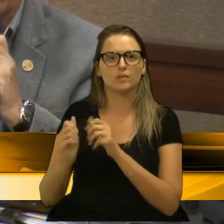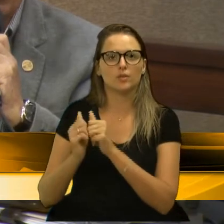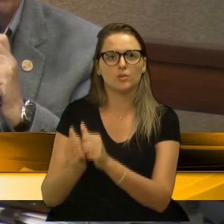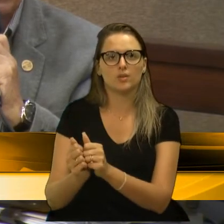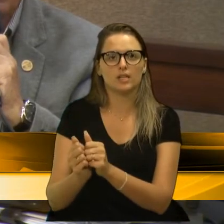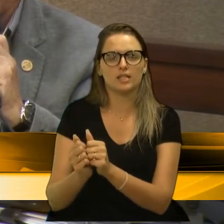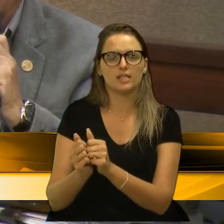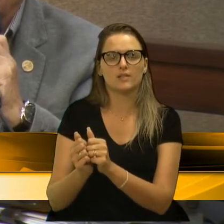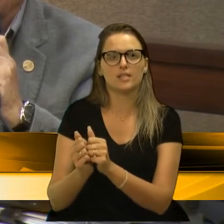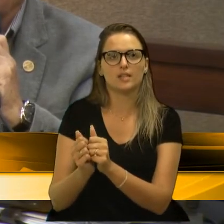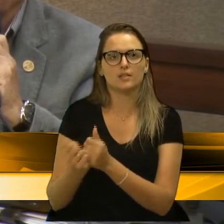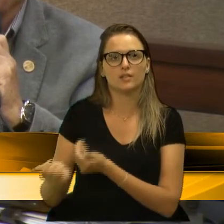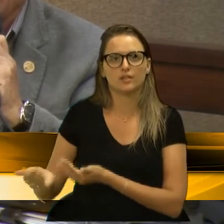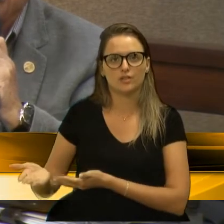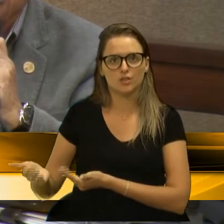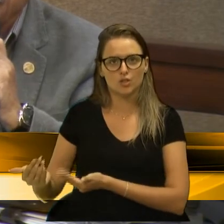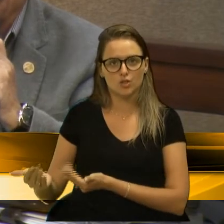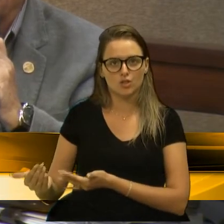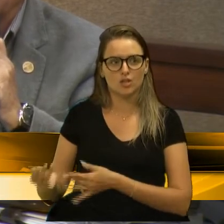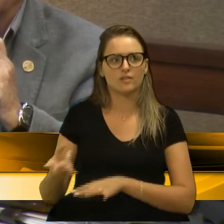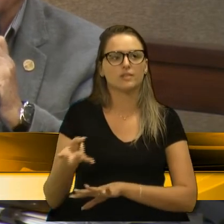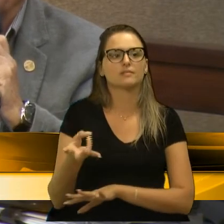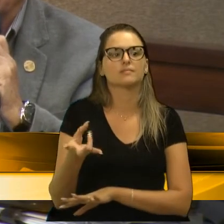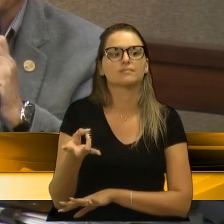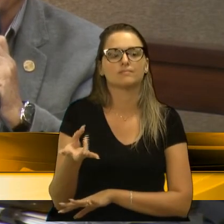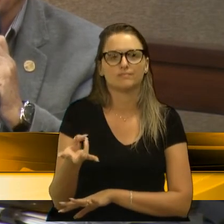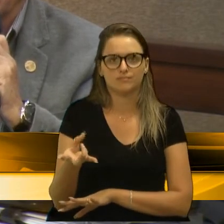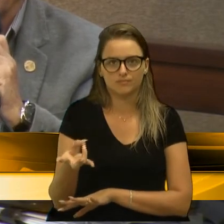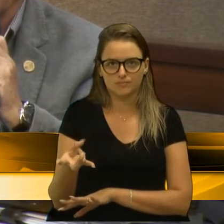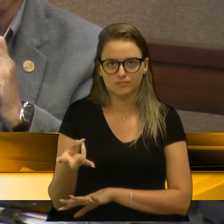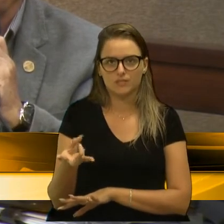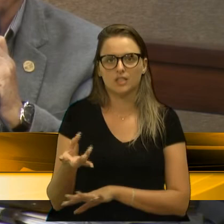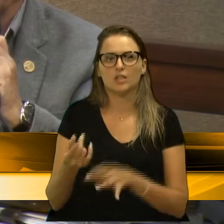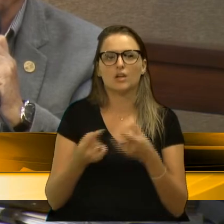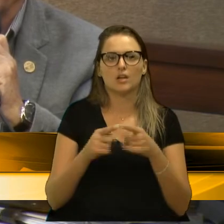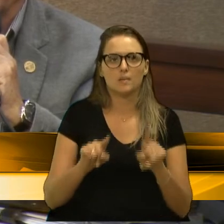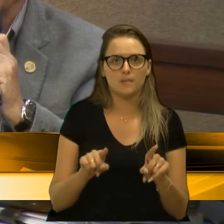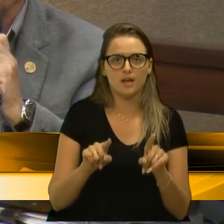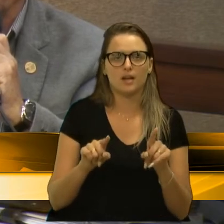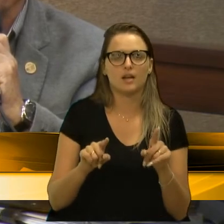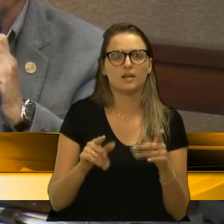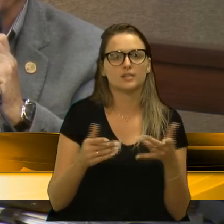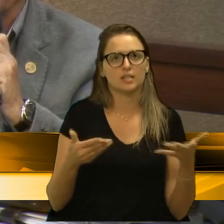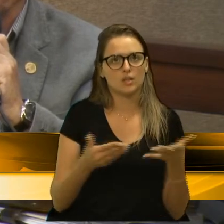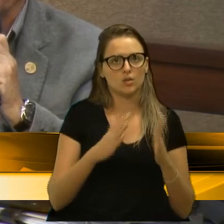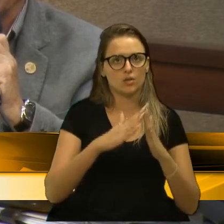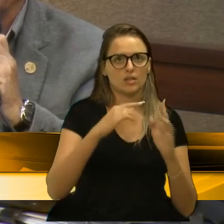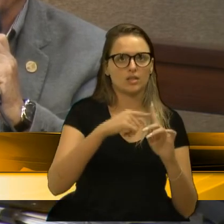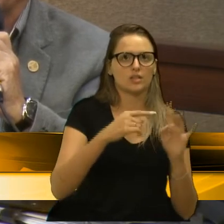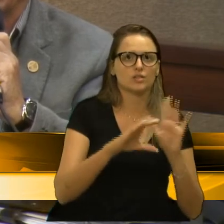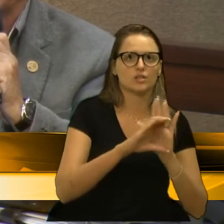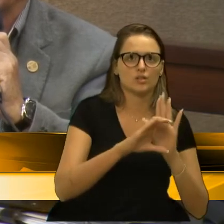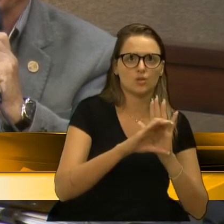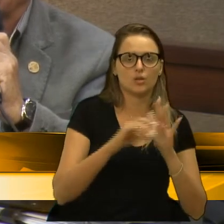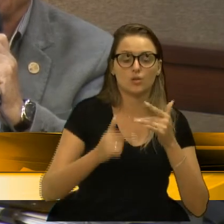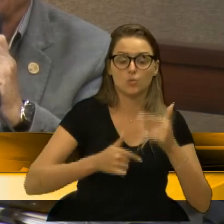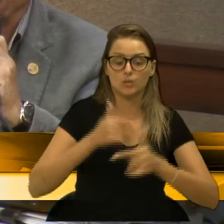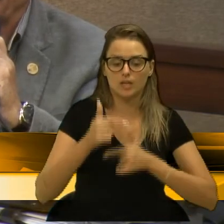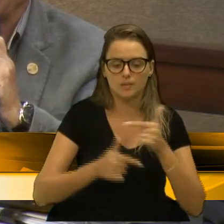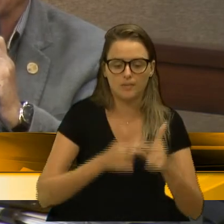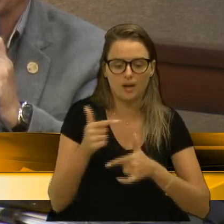os jovens da drogadição, mas a Igreja Católica vem há muito tempo nesse trabalho,